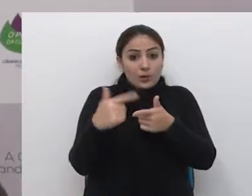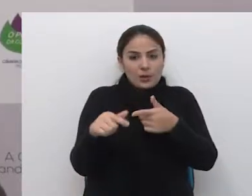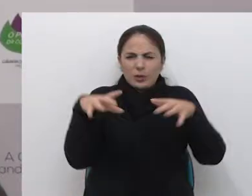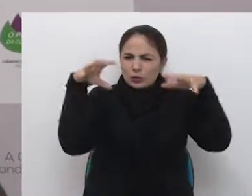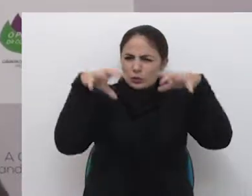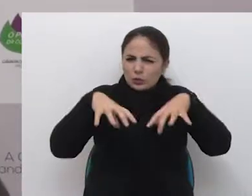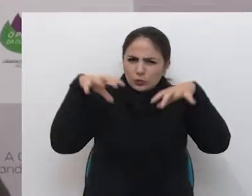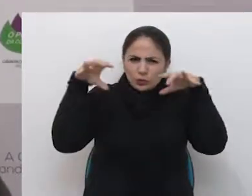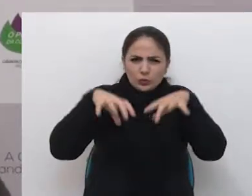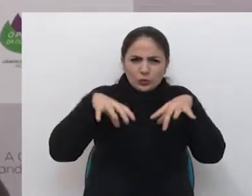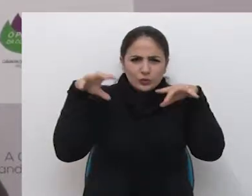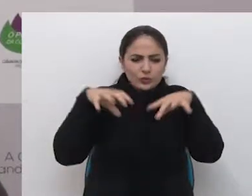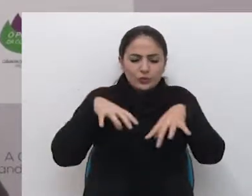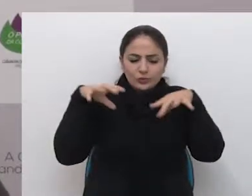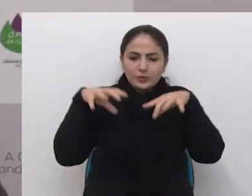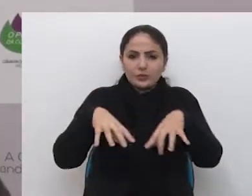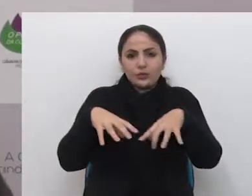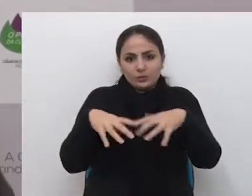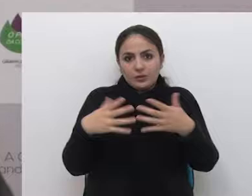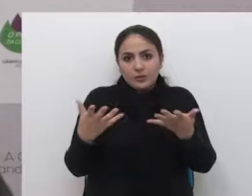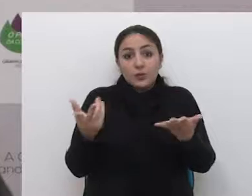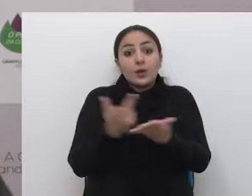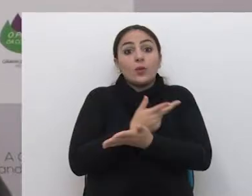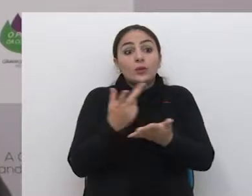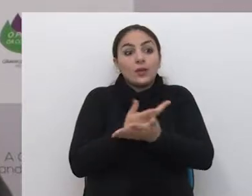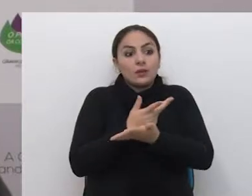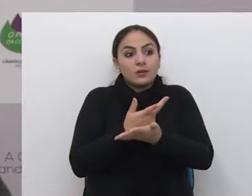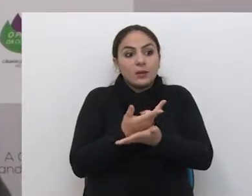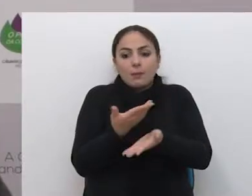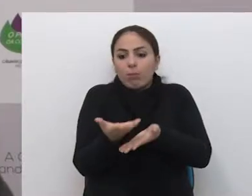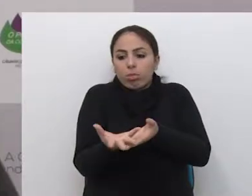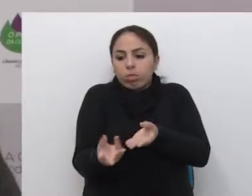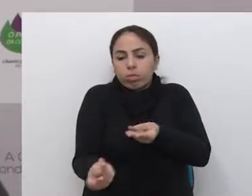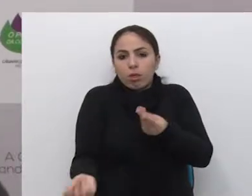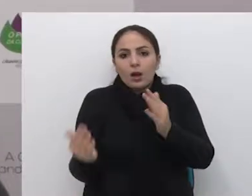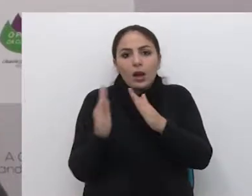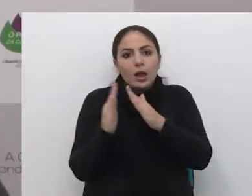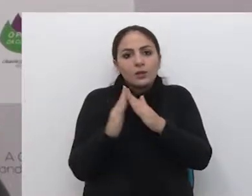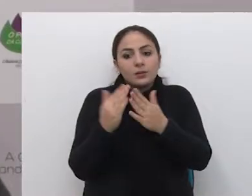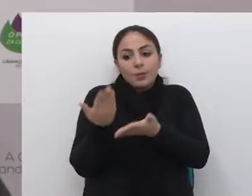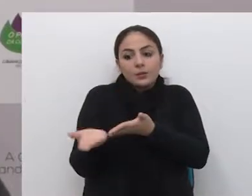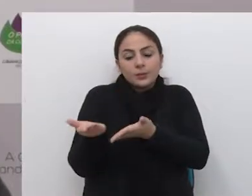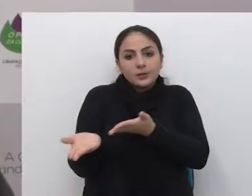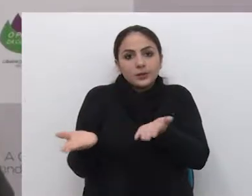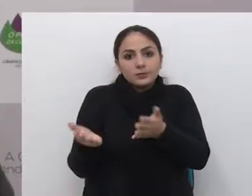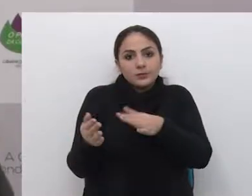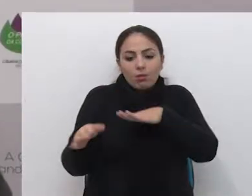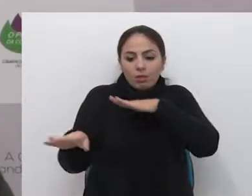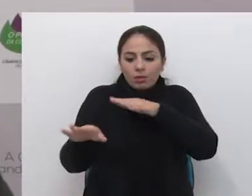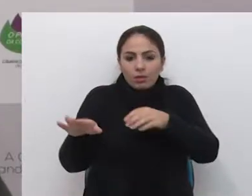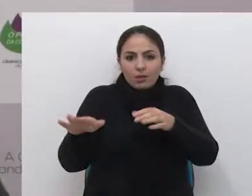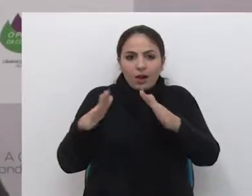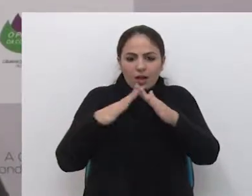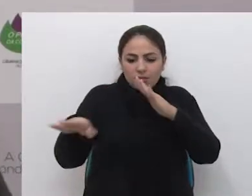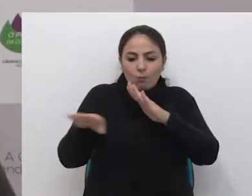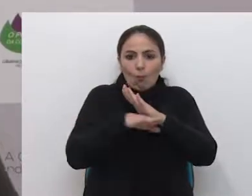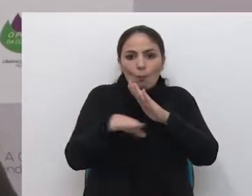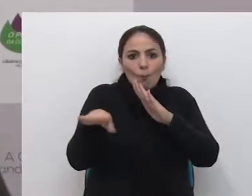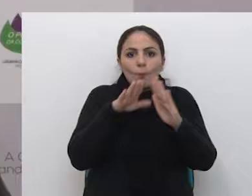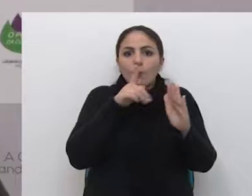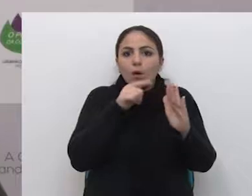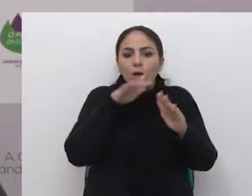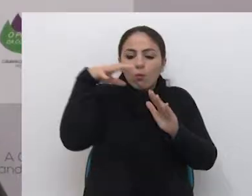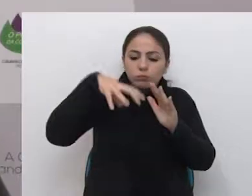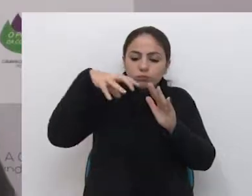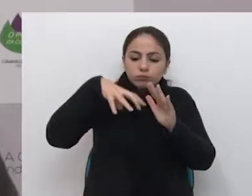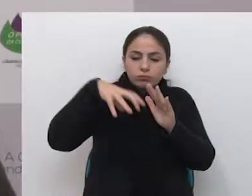drásticas, como por exemplo o excesso de chuvas dos últimos dias, à deteriorização das casas, das habitações. É evidente que a pessoa que perde a sua